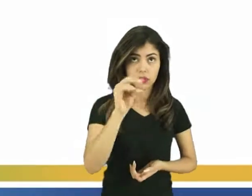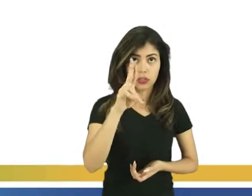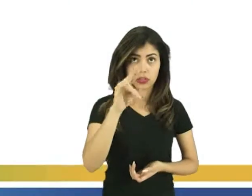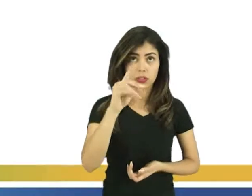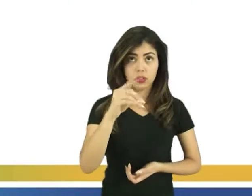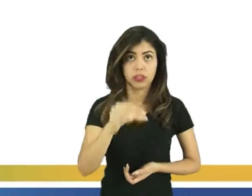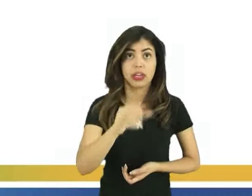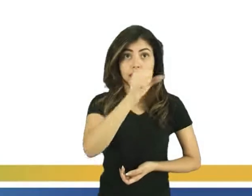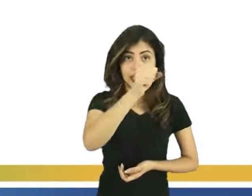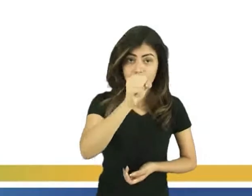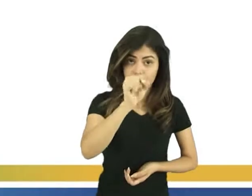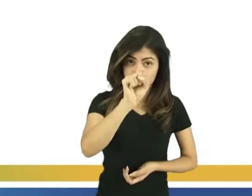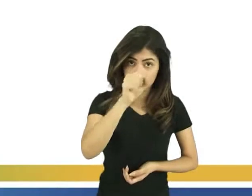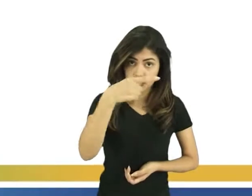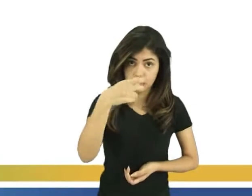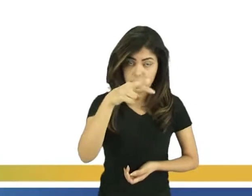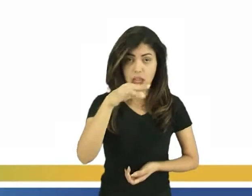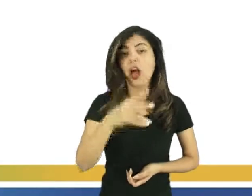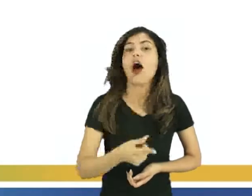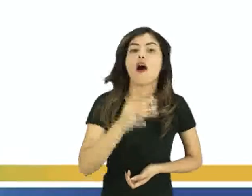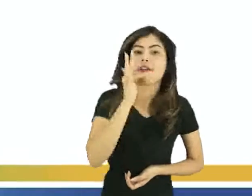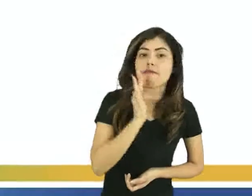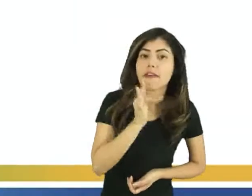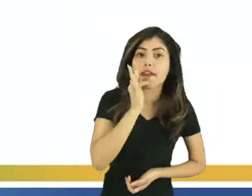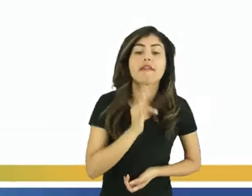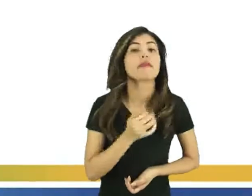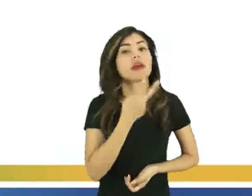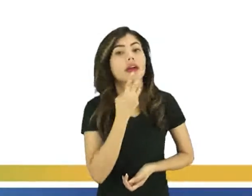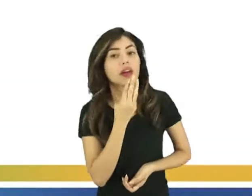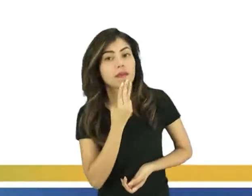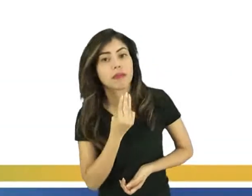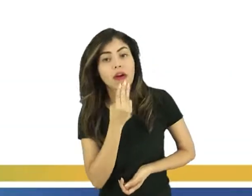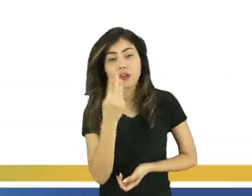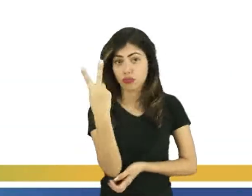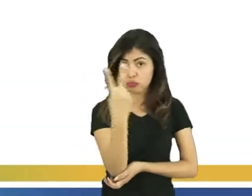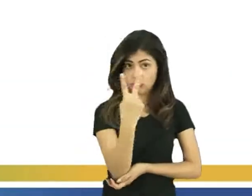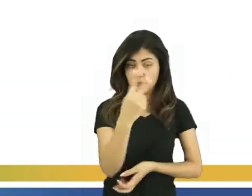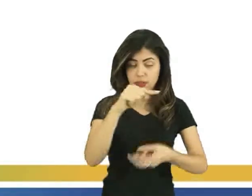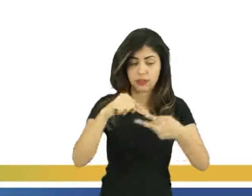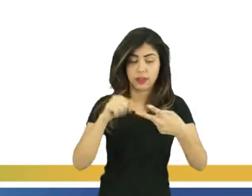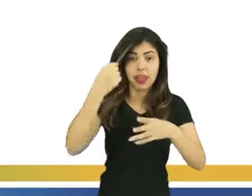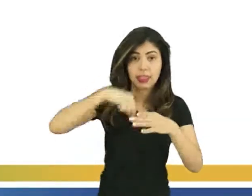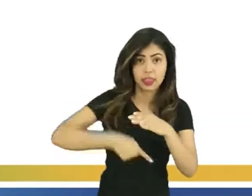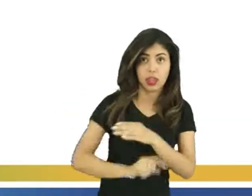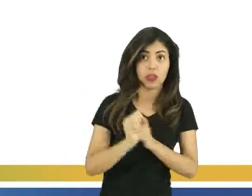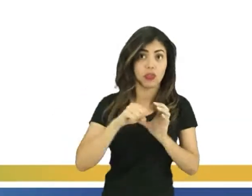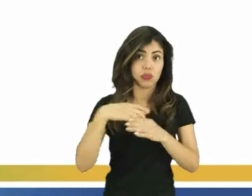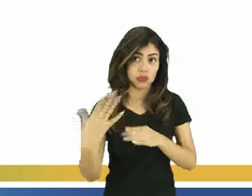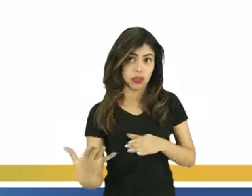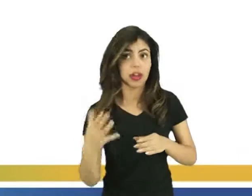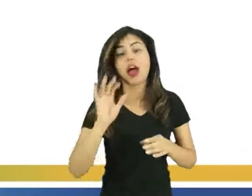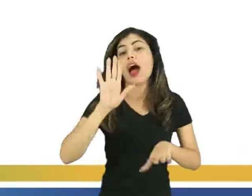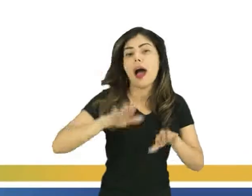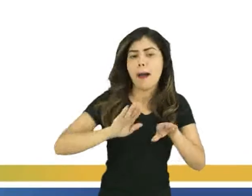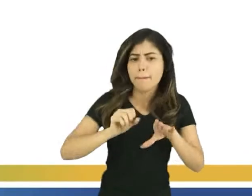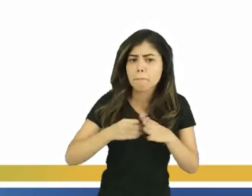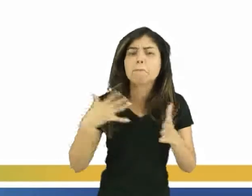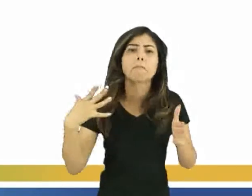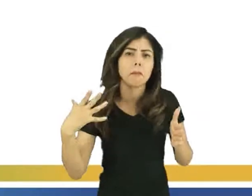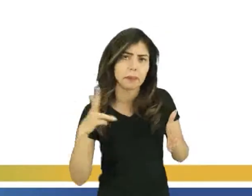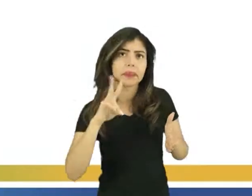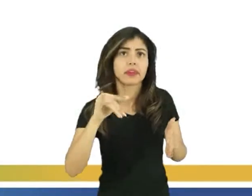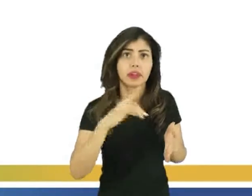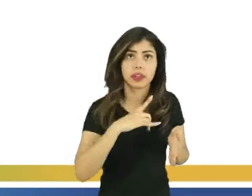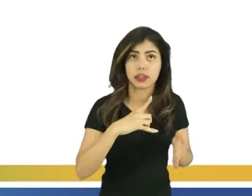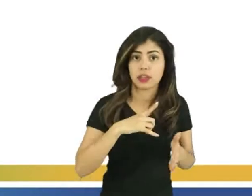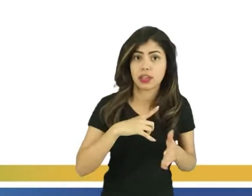reprodução sexuada, com fecundação sendo interna dentro do corpo ou externa. E a maioria dos moluscos vai